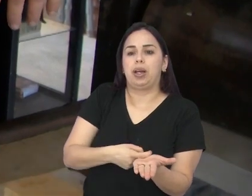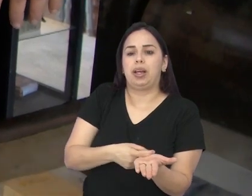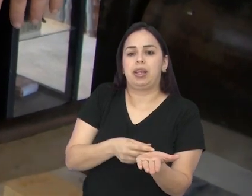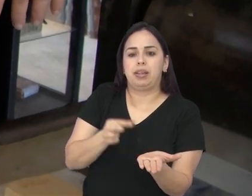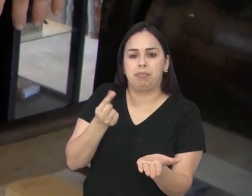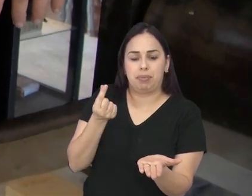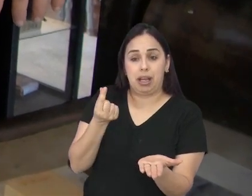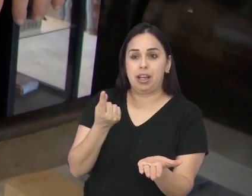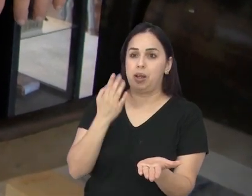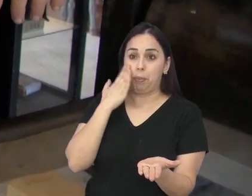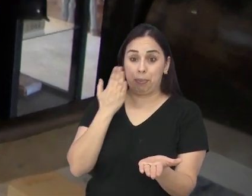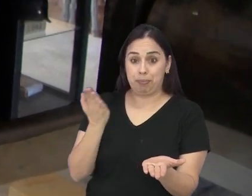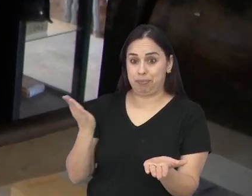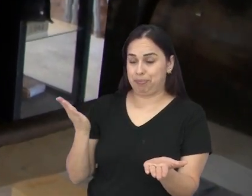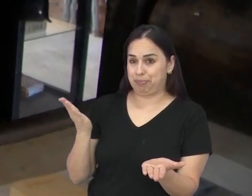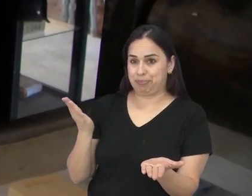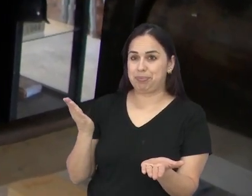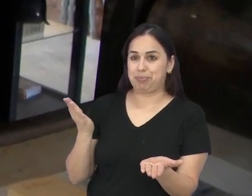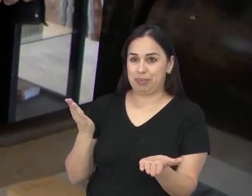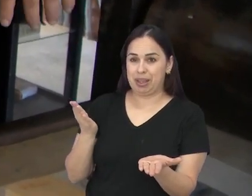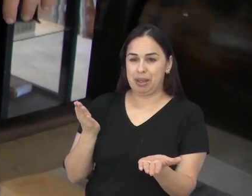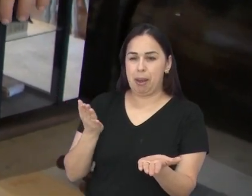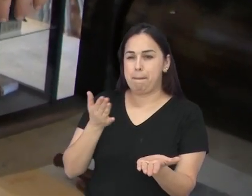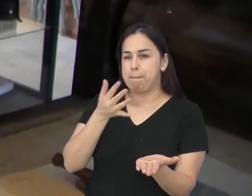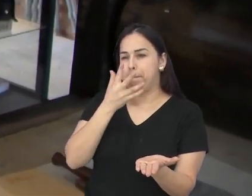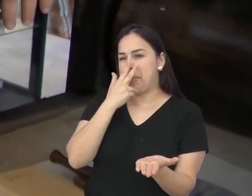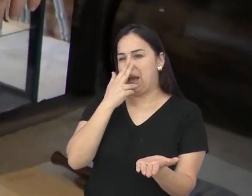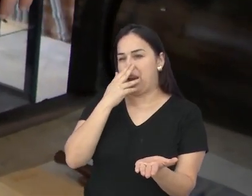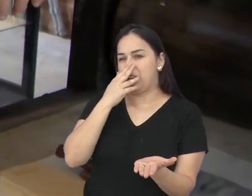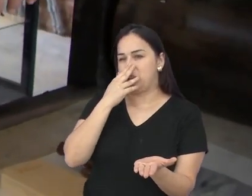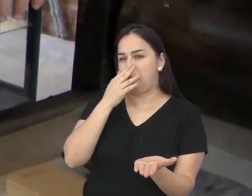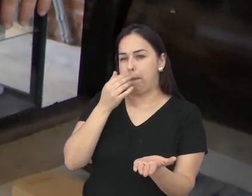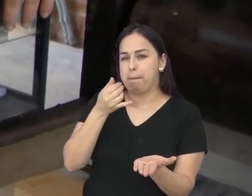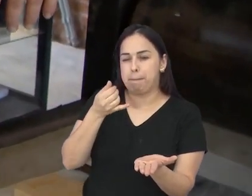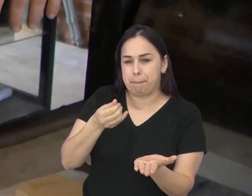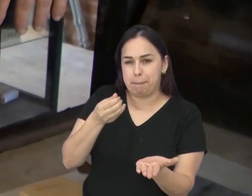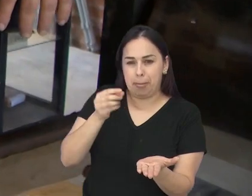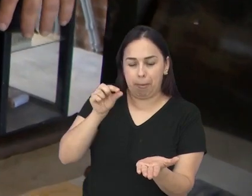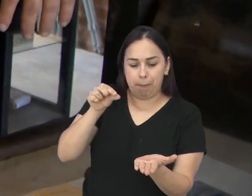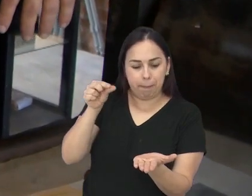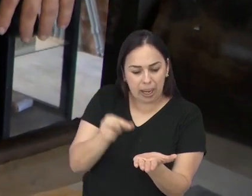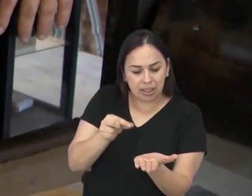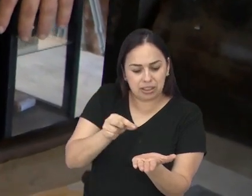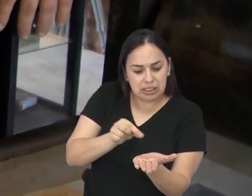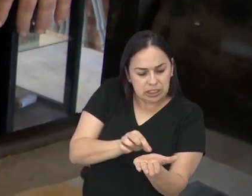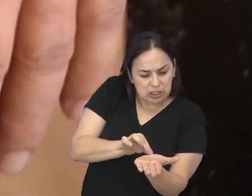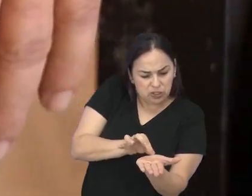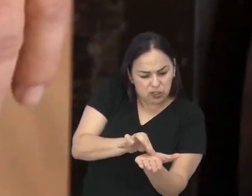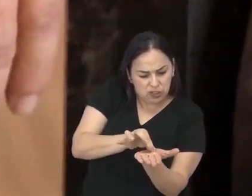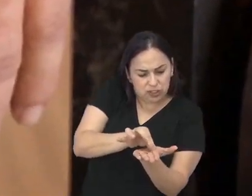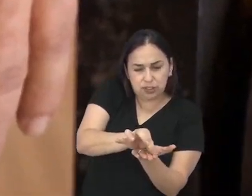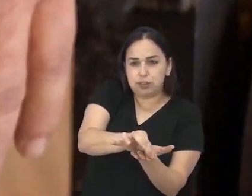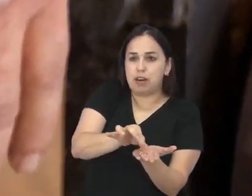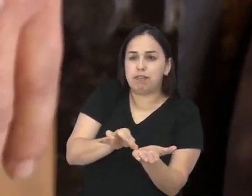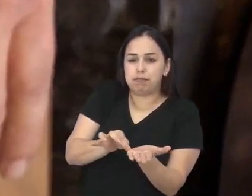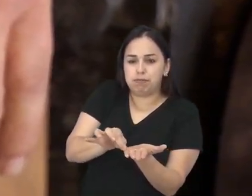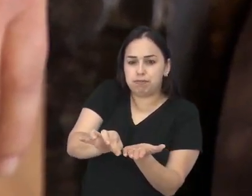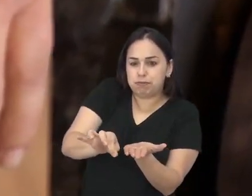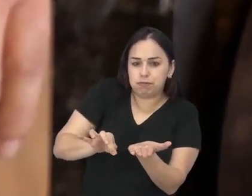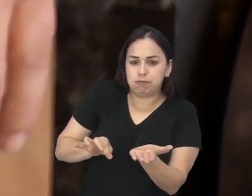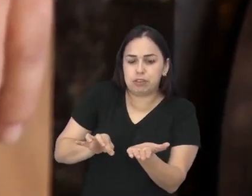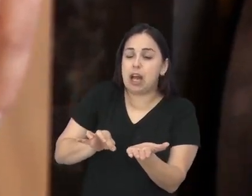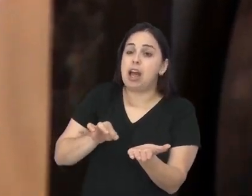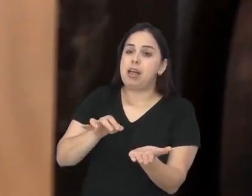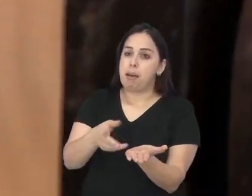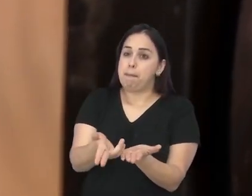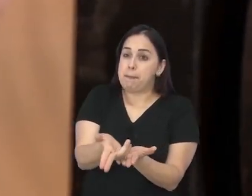seca, tipo isso aqui, ó, que é um prego, um cabo, a gente faz o desenho, faz as